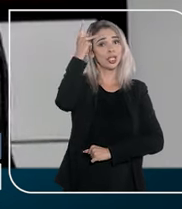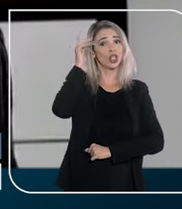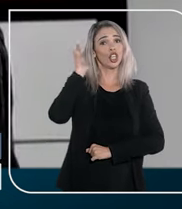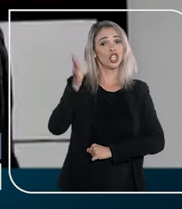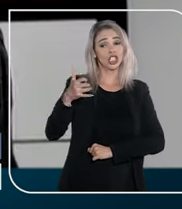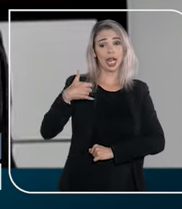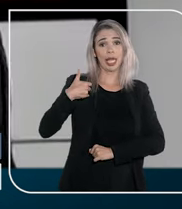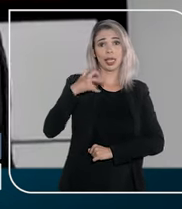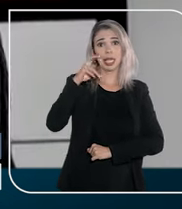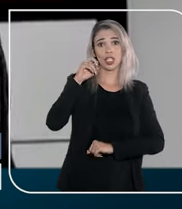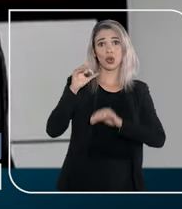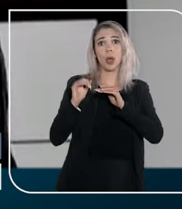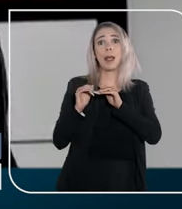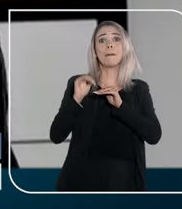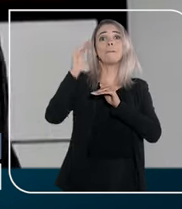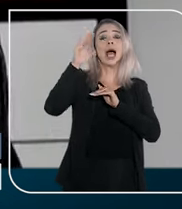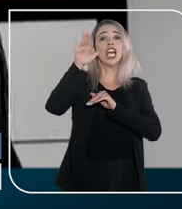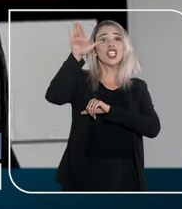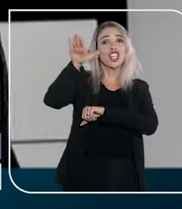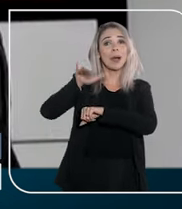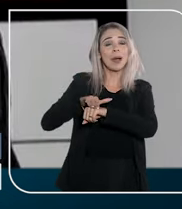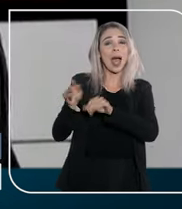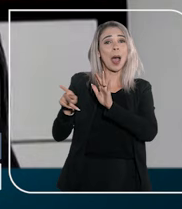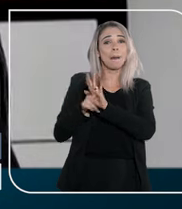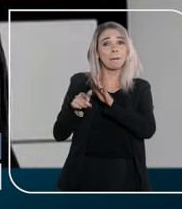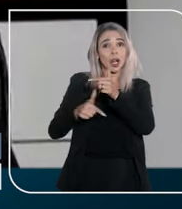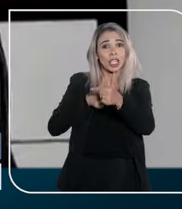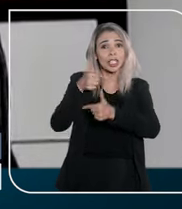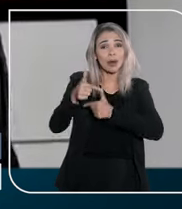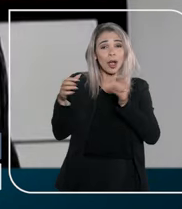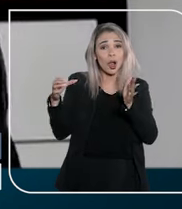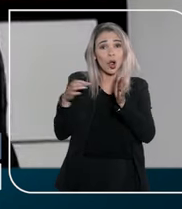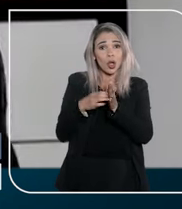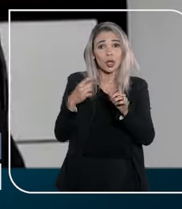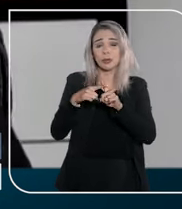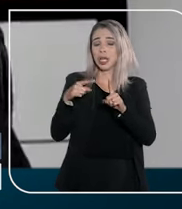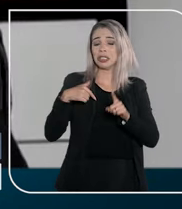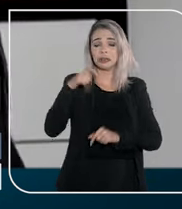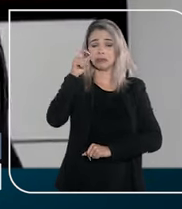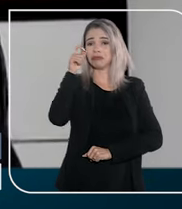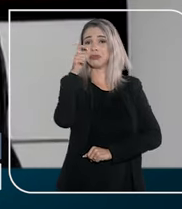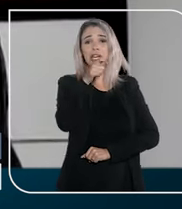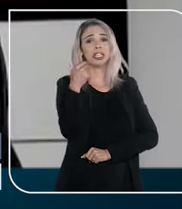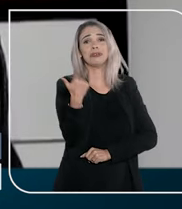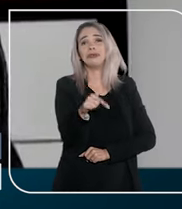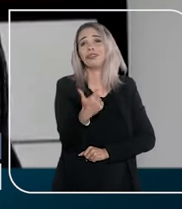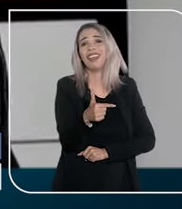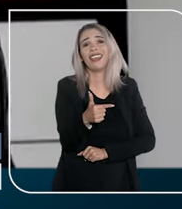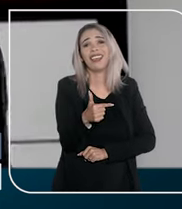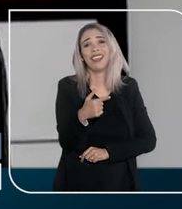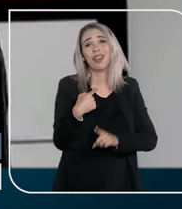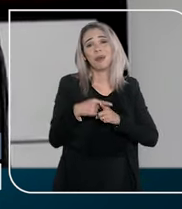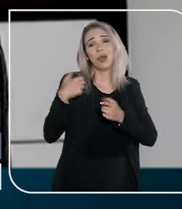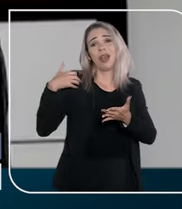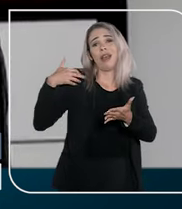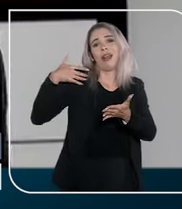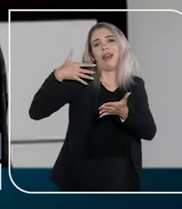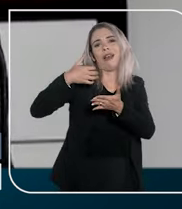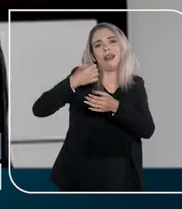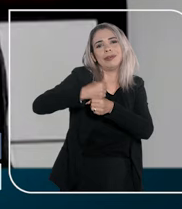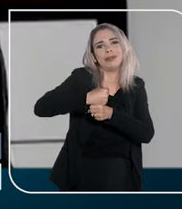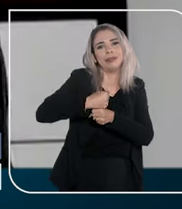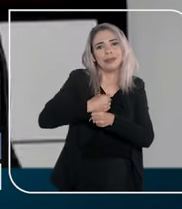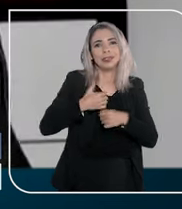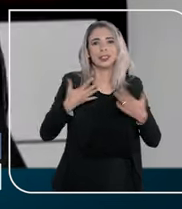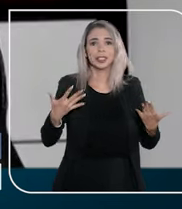mais de 50 anos de idade quando é convocada para um concurso público e ela já não tem mais interesse, levou muito tempo. Então, obviamente que nós